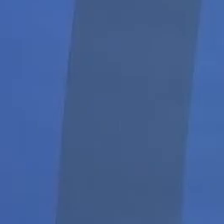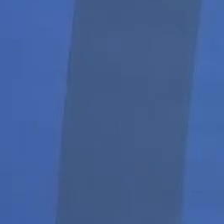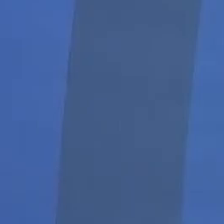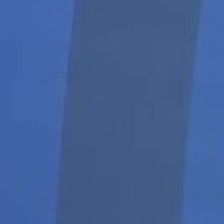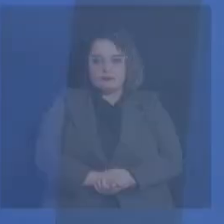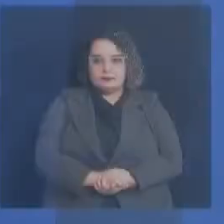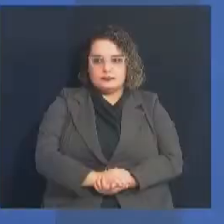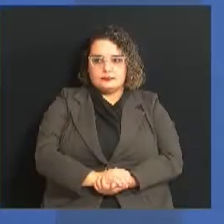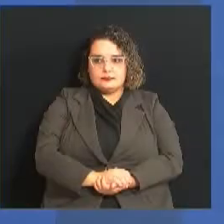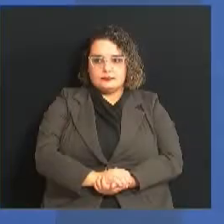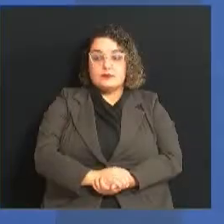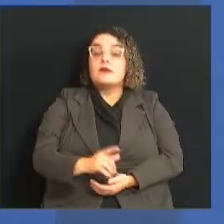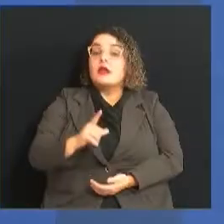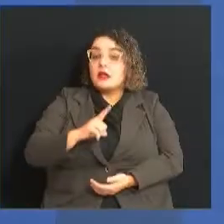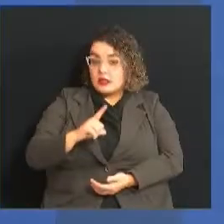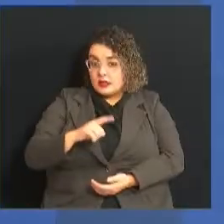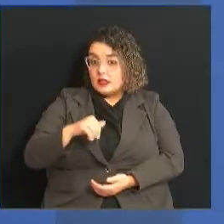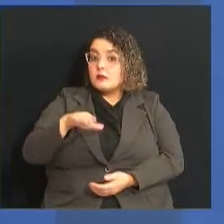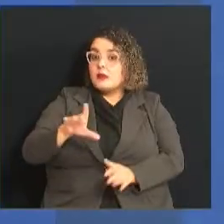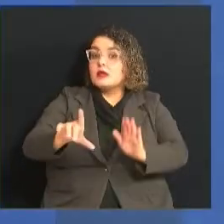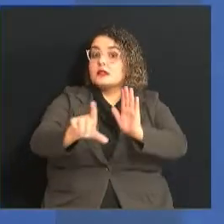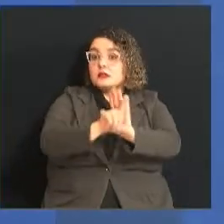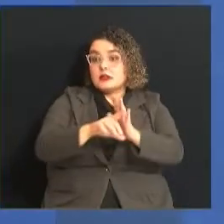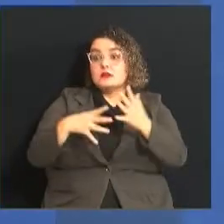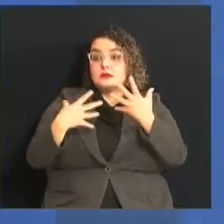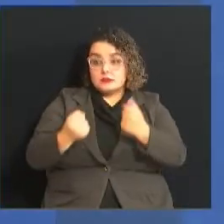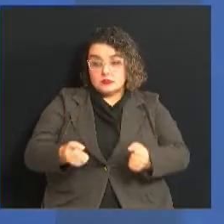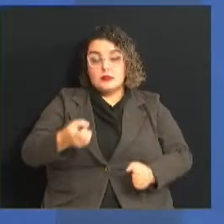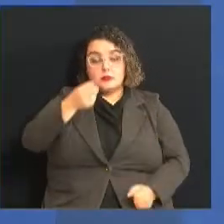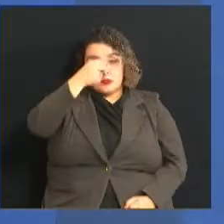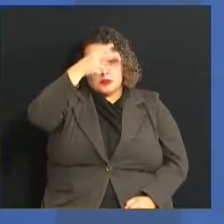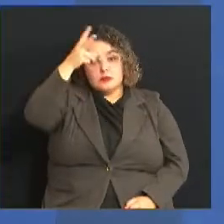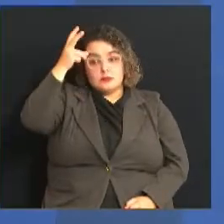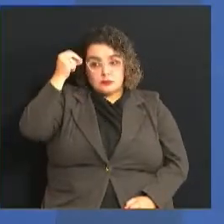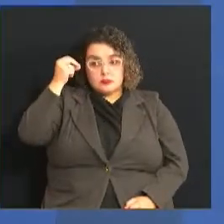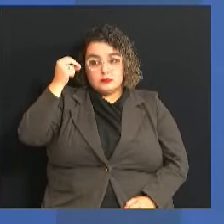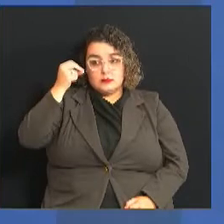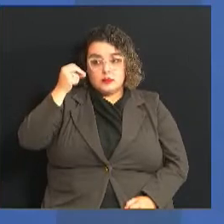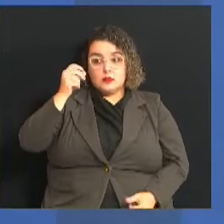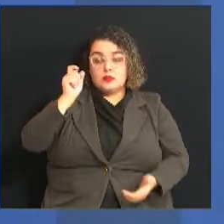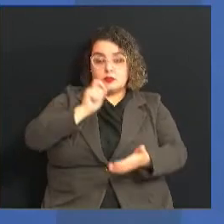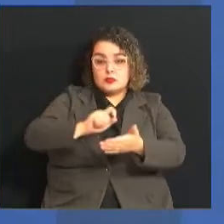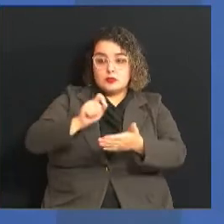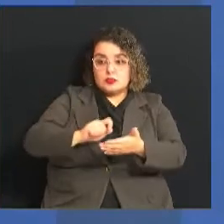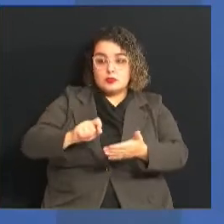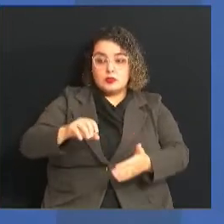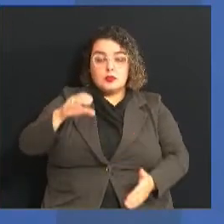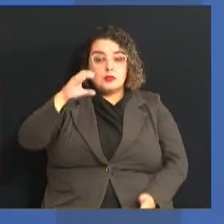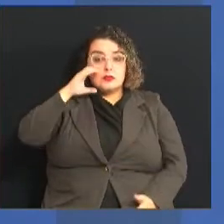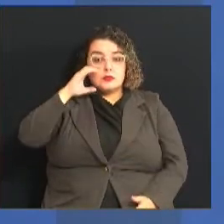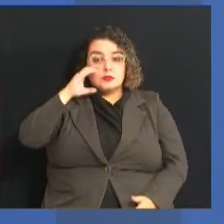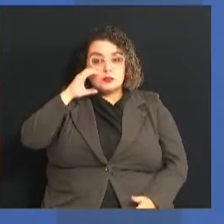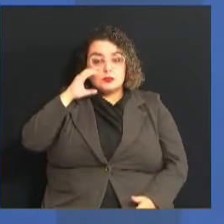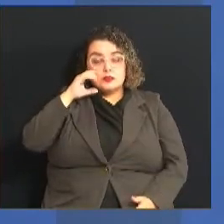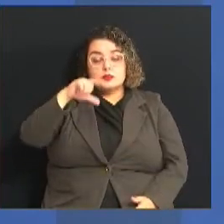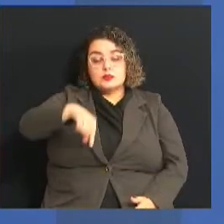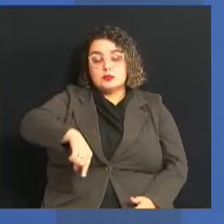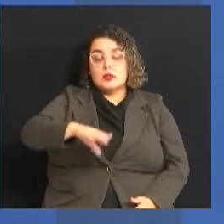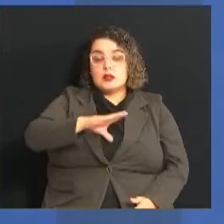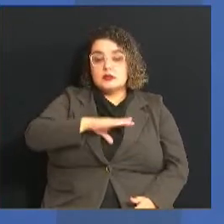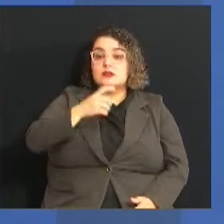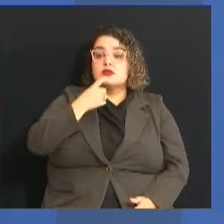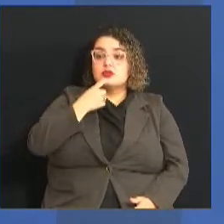E tem mais uma lei sancionada pelo prefeito. Esta é de autoria do vereador Luiz Cirilo, que institui em Campinas o